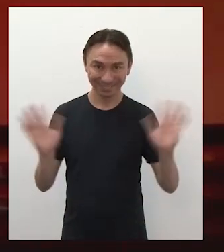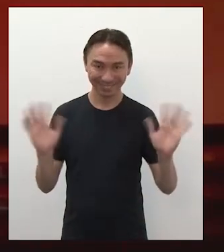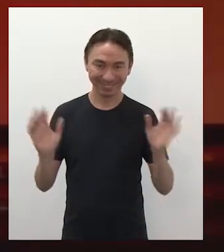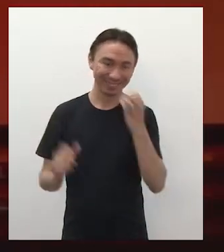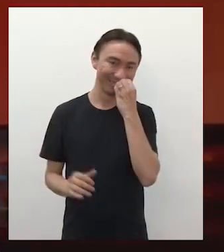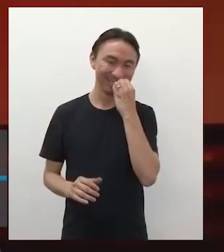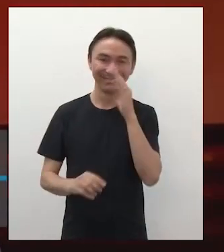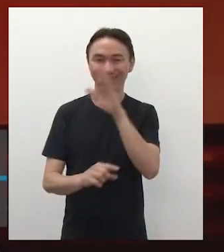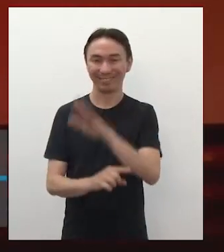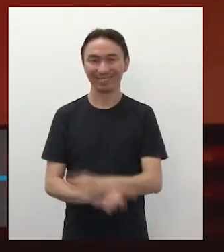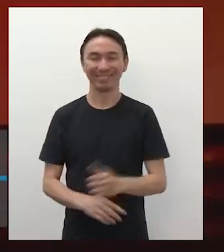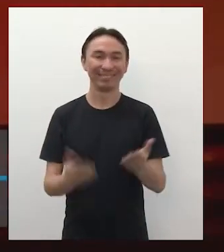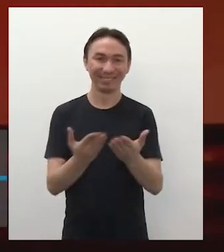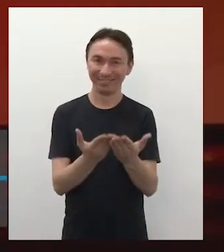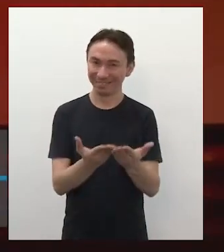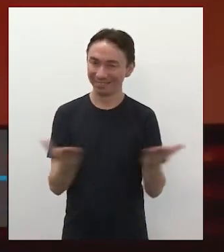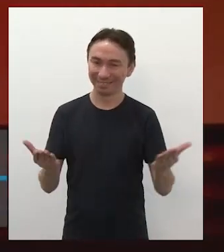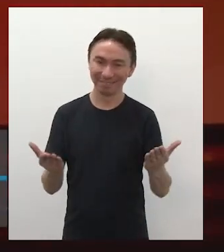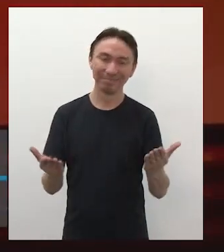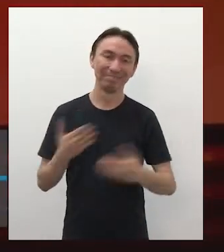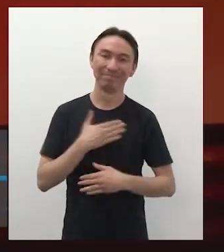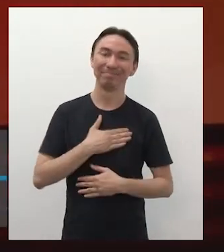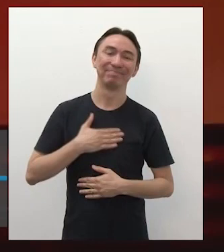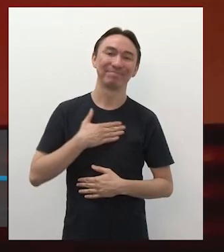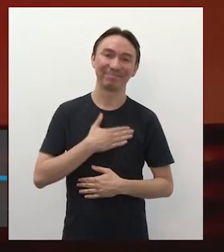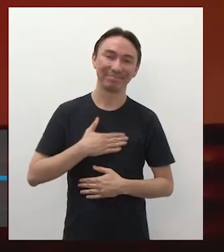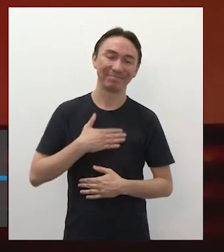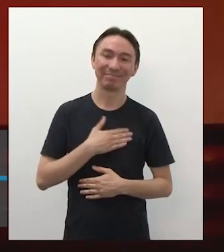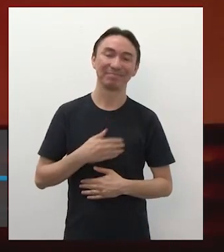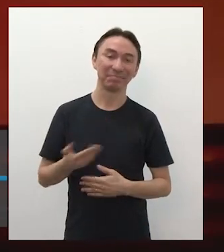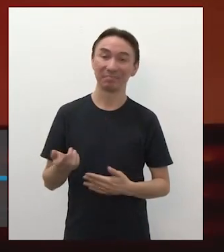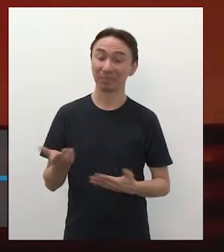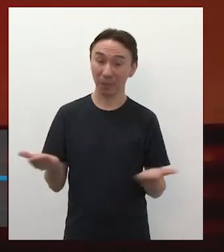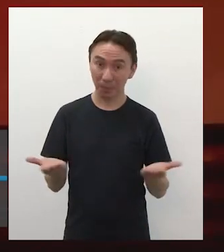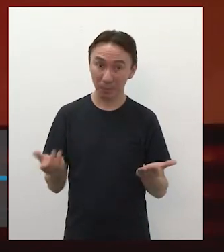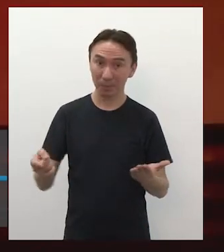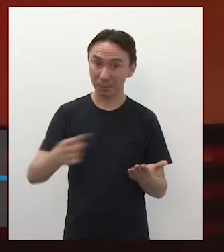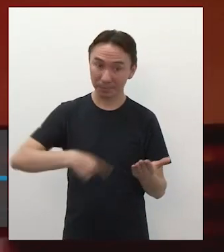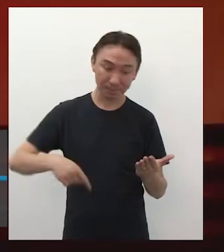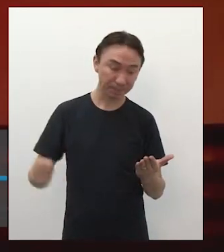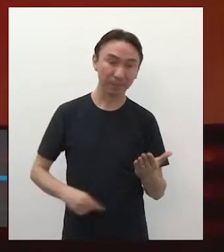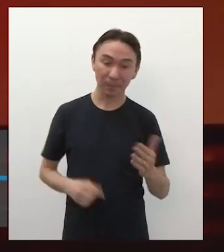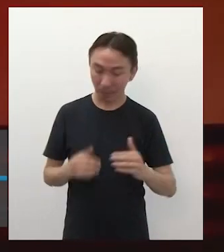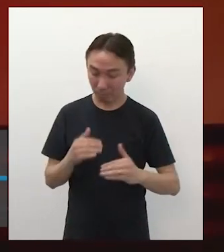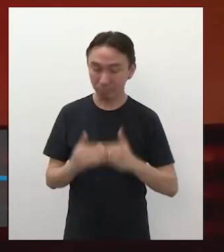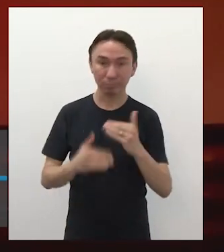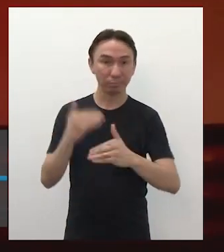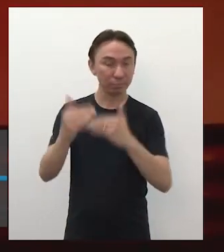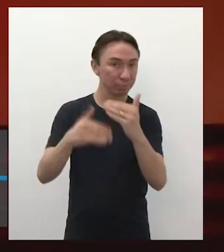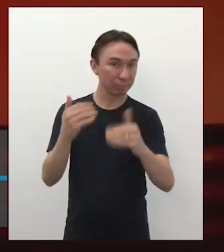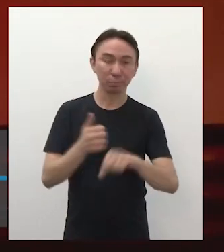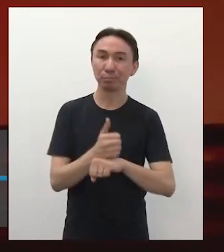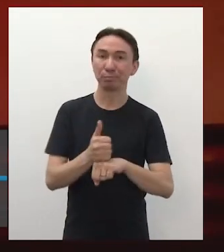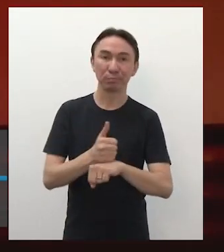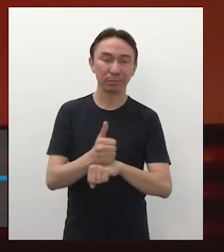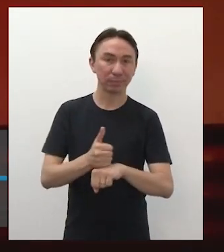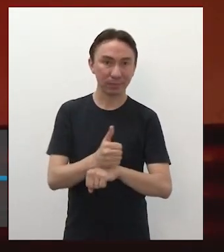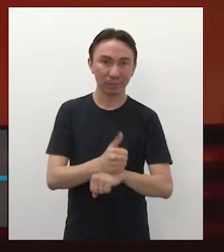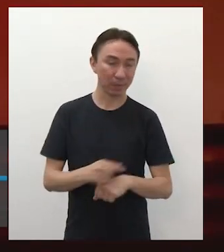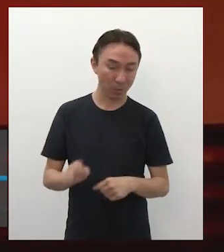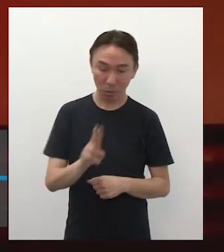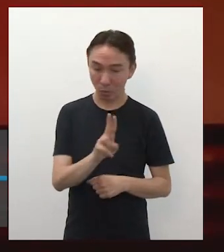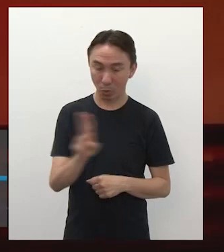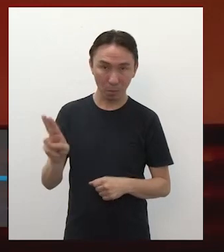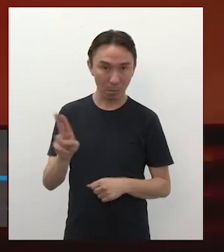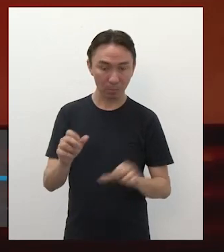Boa tarde, sejam todos e todas muito bem-vindos ao canal de desenvolvimento profissional. A gente já anuncia que esse é o novo nome desse